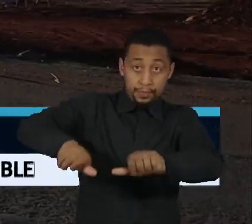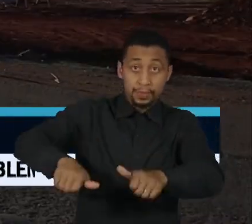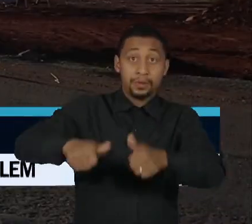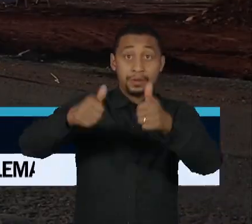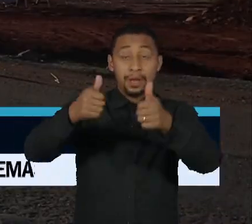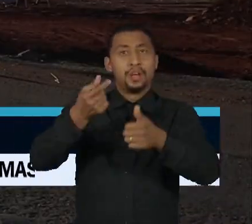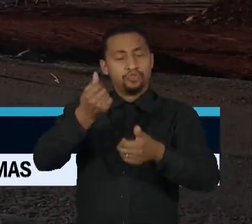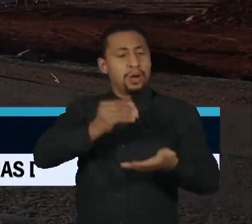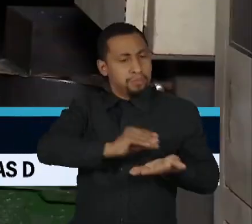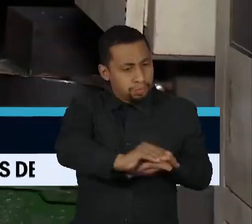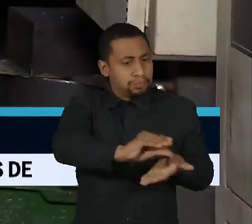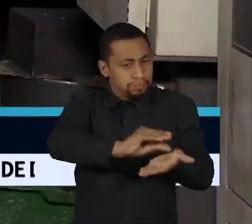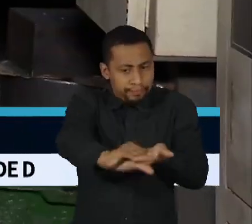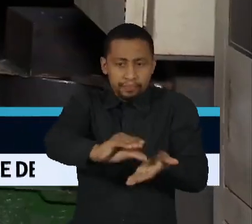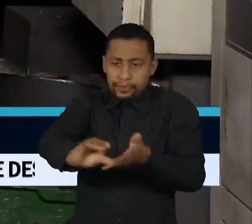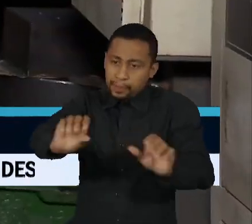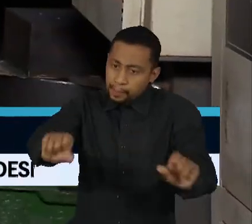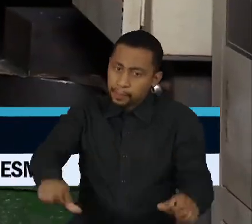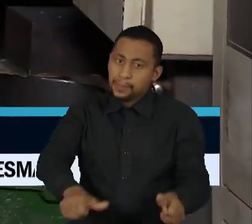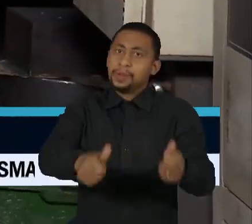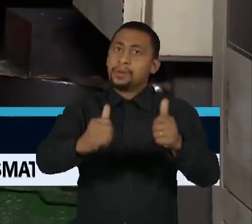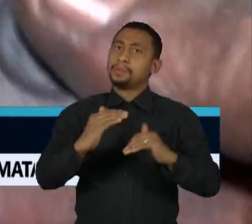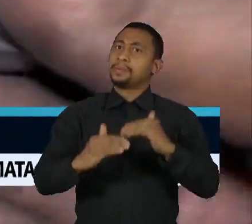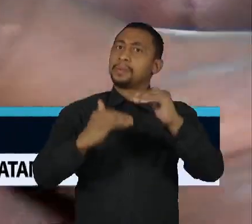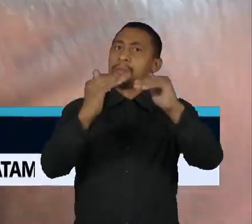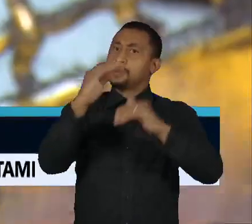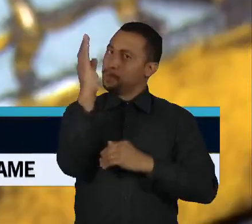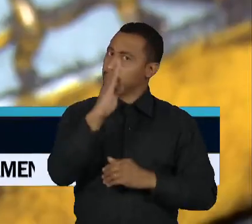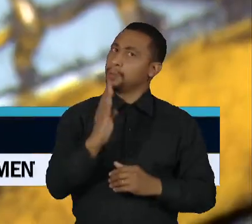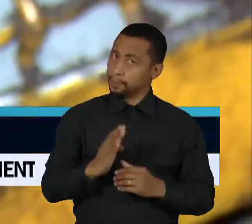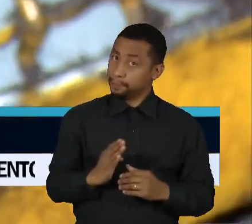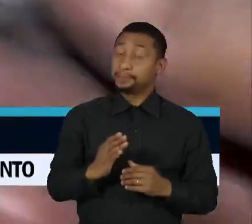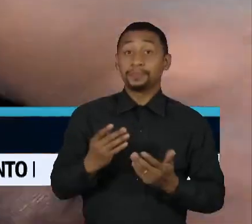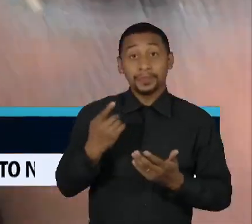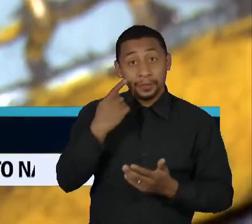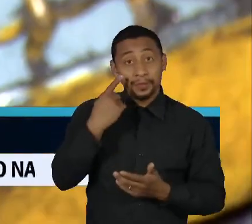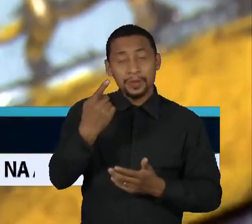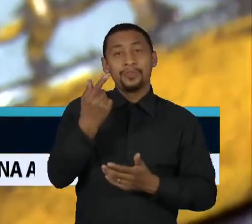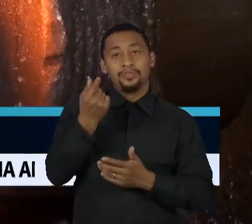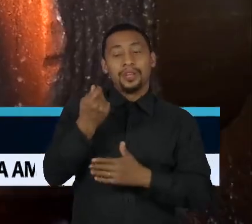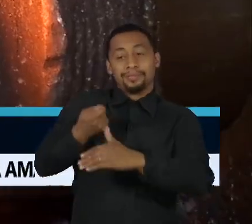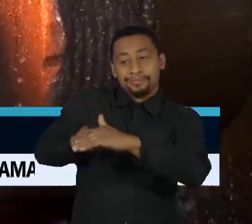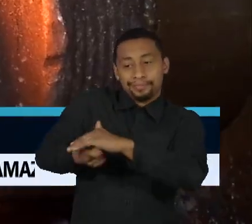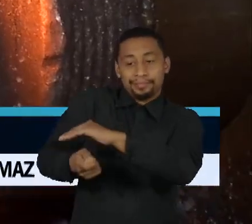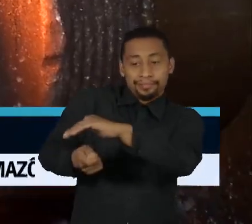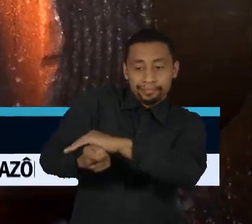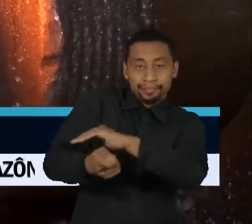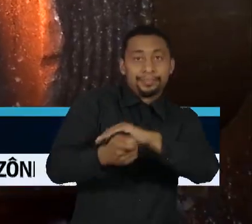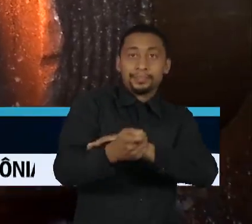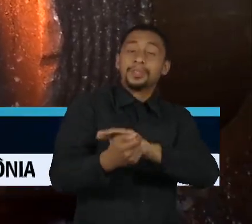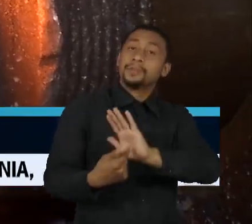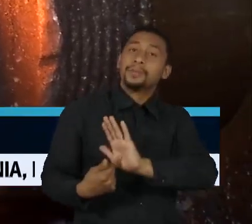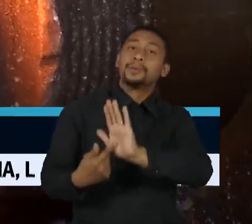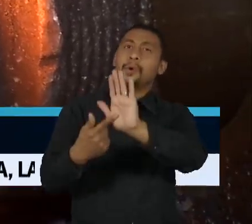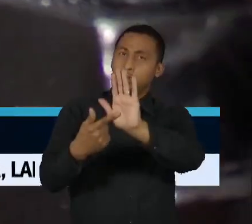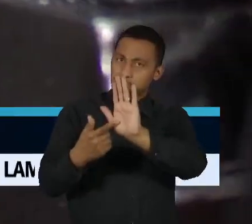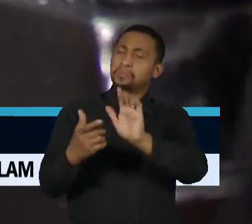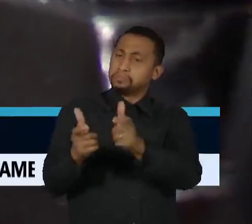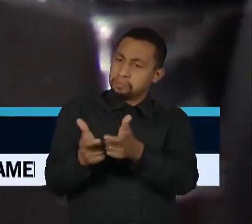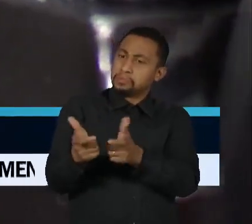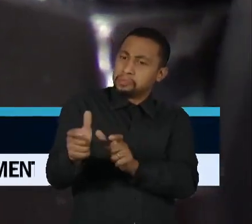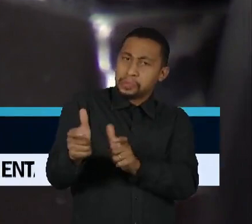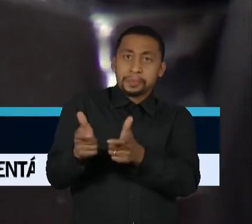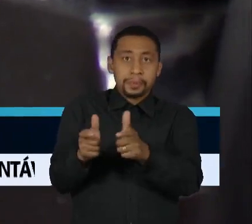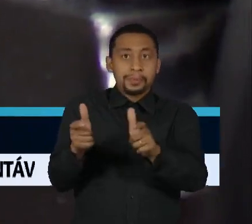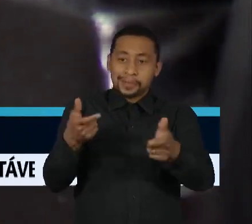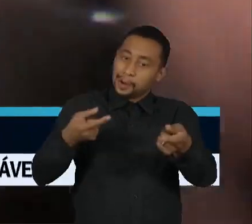investimento produtivo no país. Também indicou que o crescimento dos desembolsos do banco é seguido de uma expansão dos investimentos, o